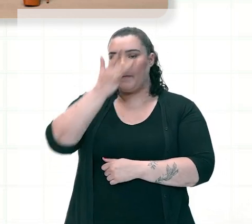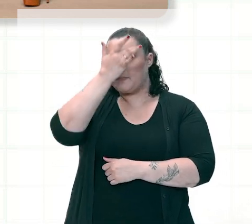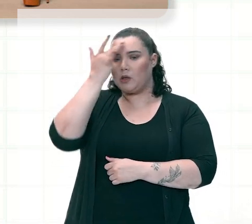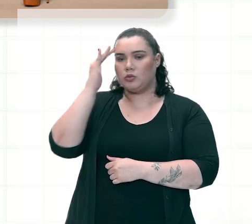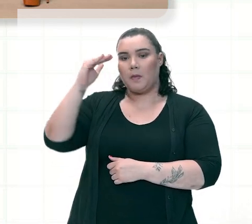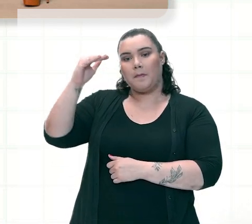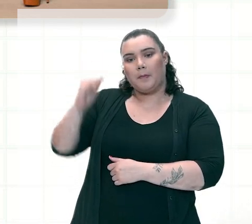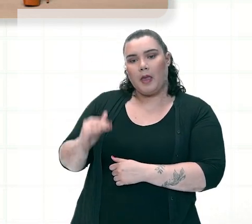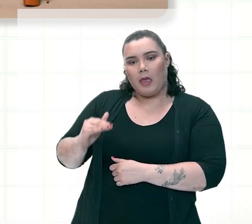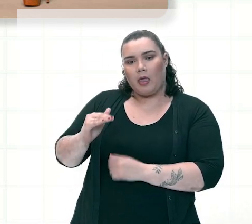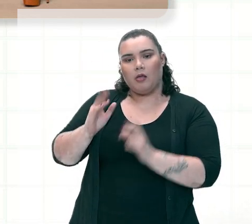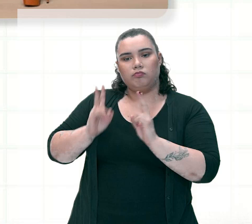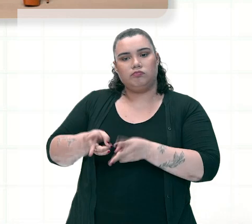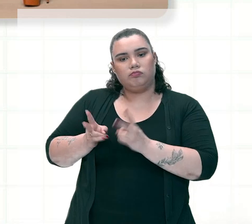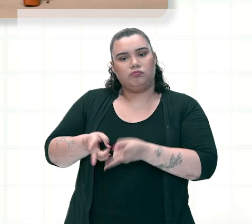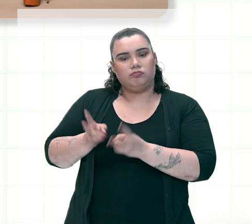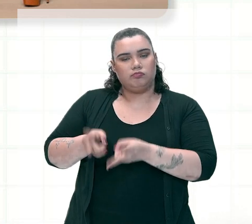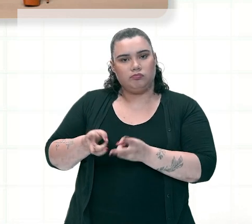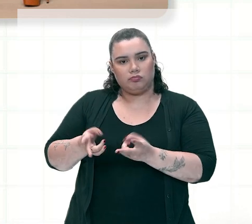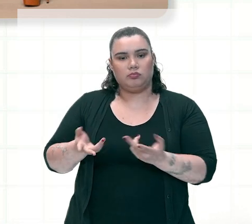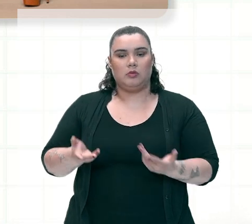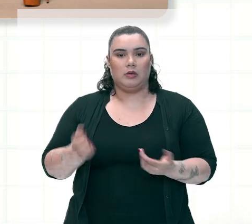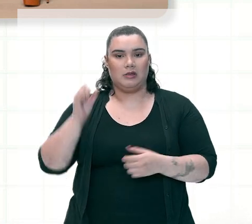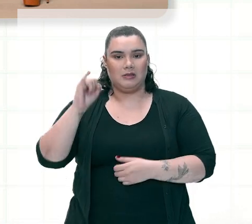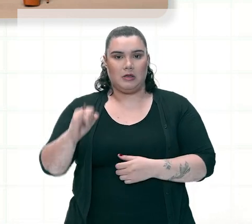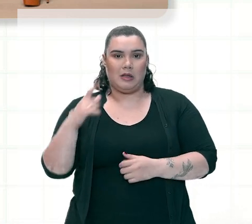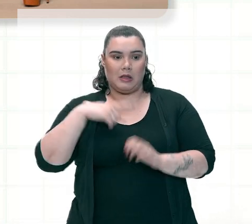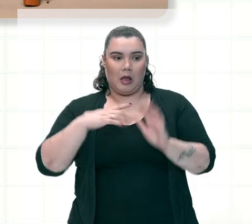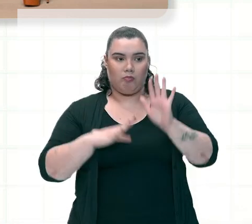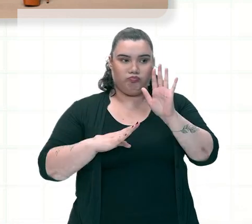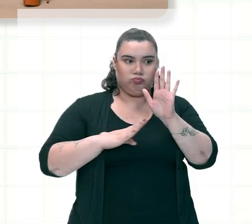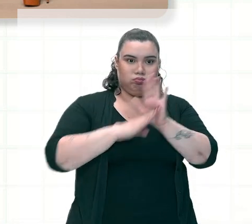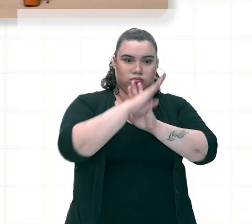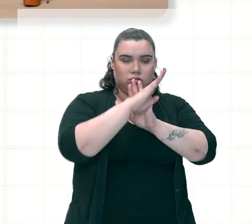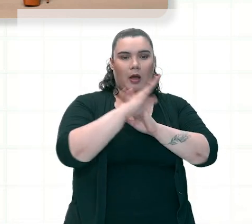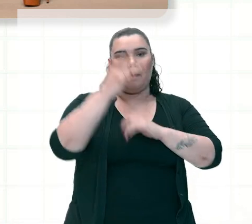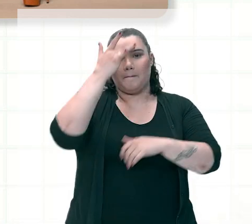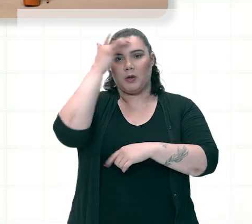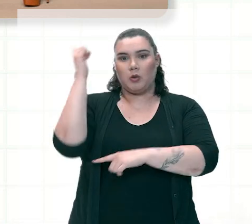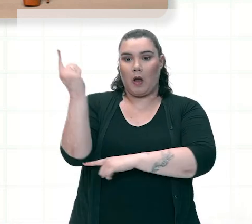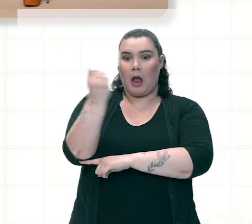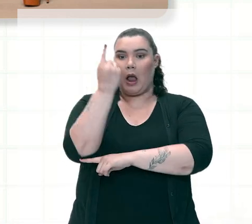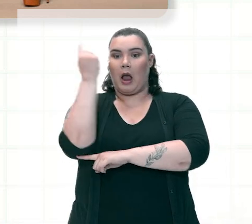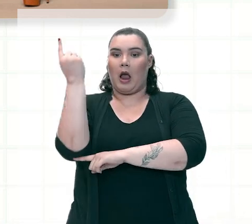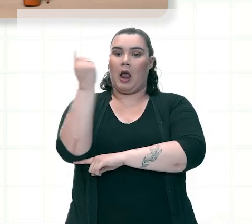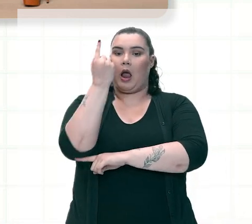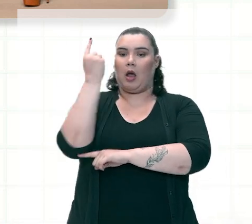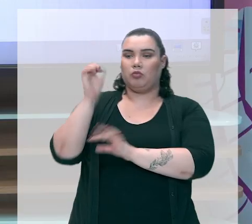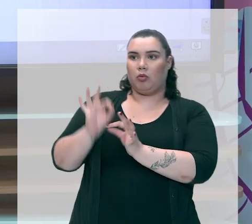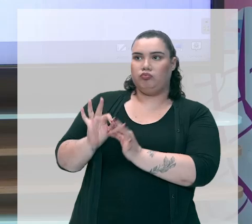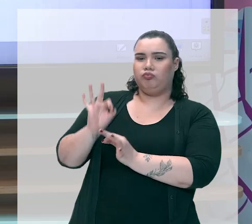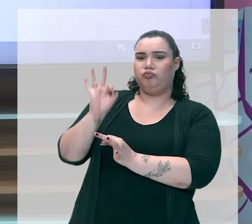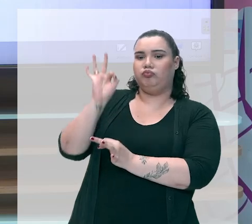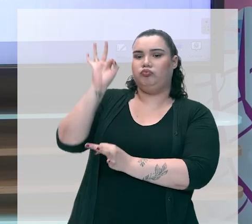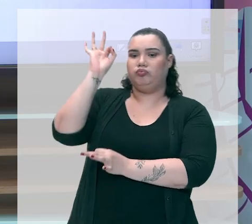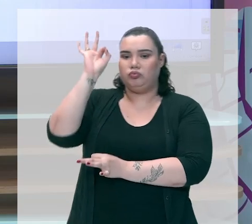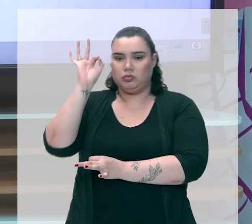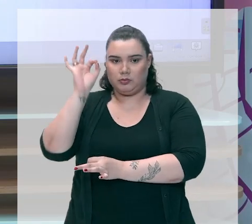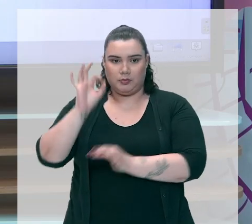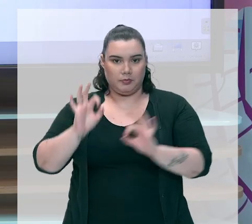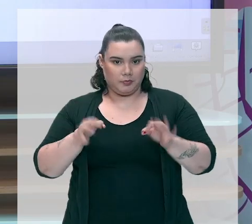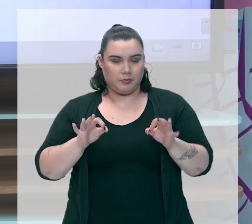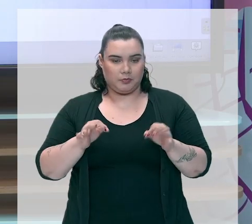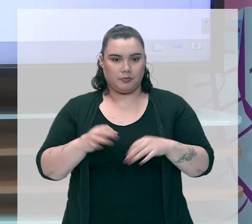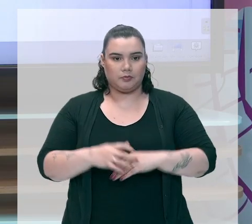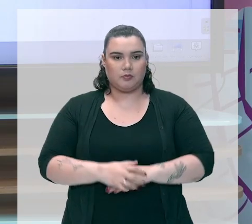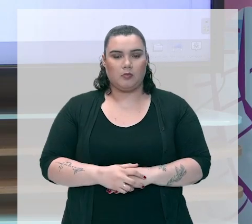nossa imagem. Quando é produzido em excesso, a gente tem aí o gigantismo, que são aquelas pessoas com uma estatura um pouco mais elevada do que o